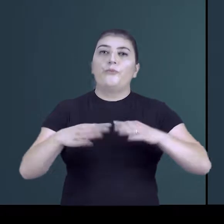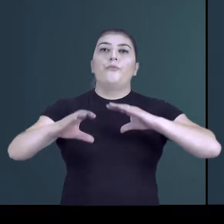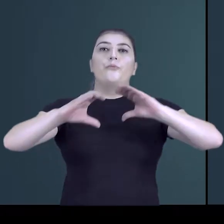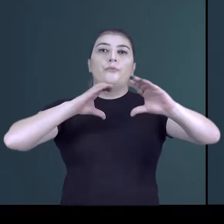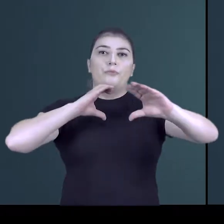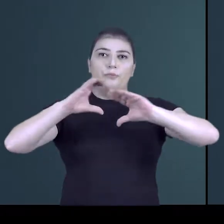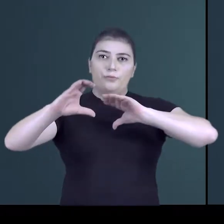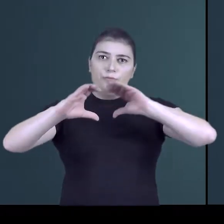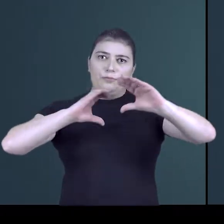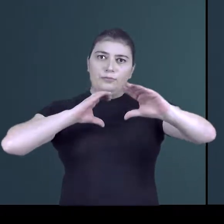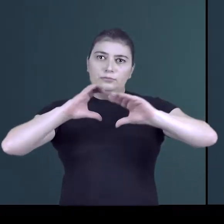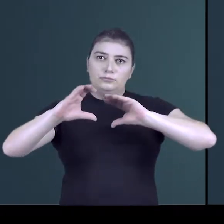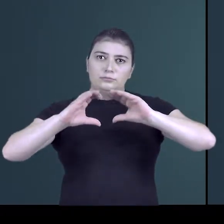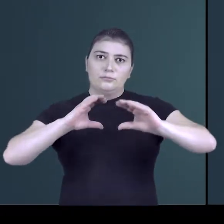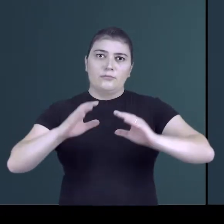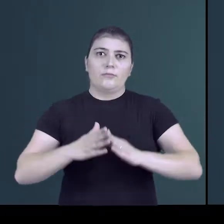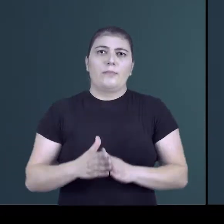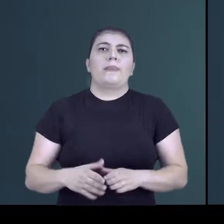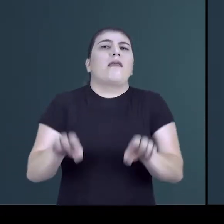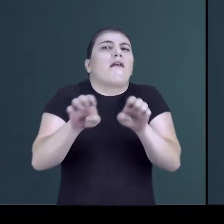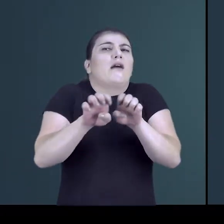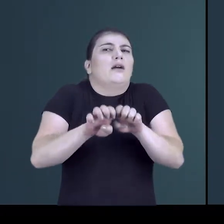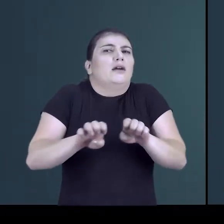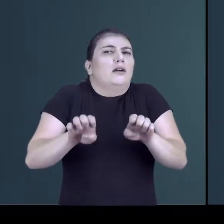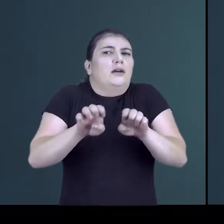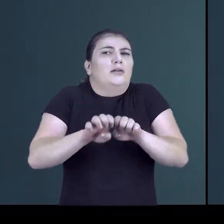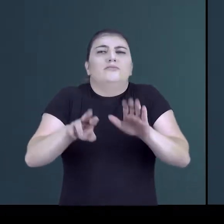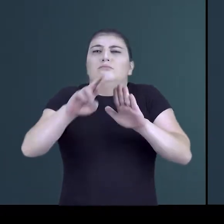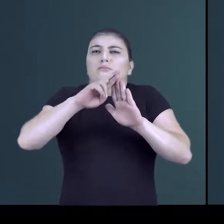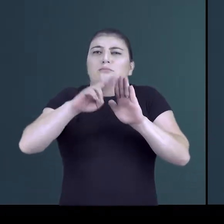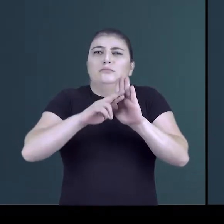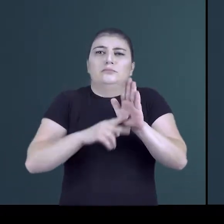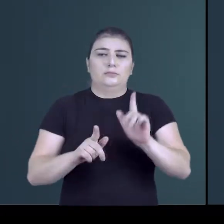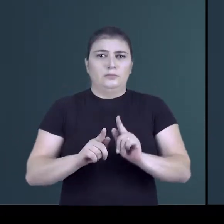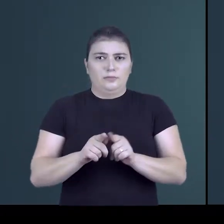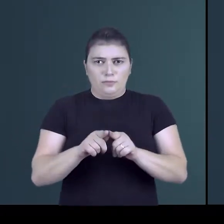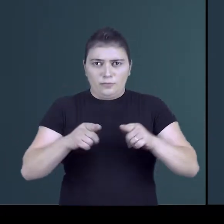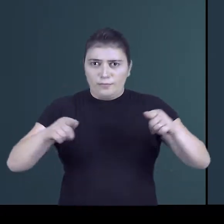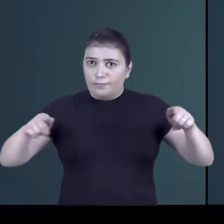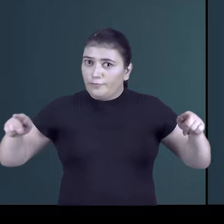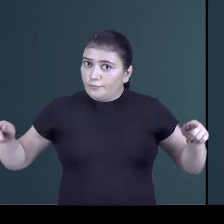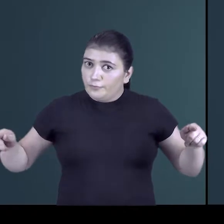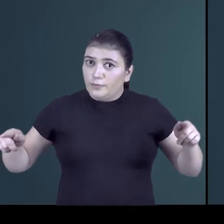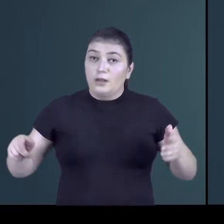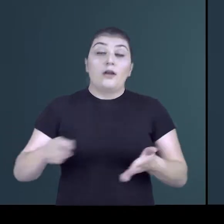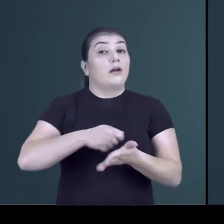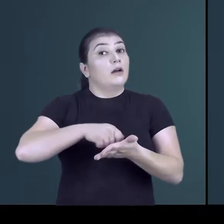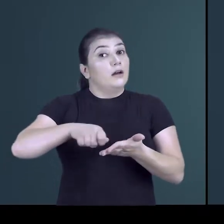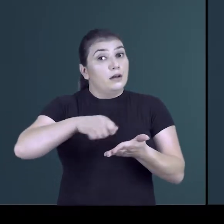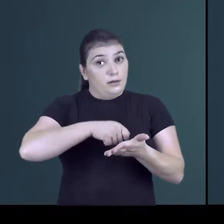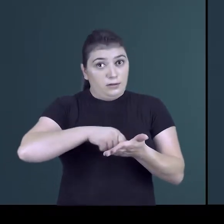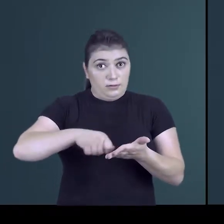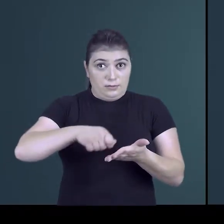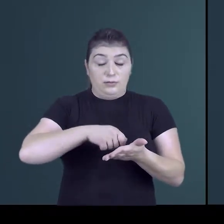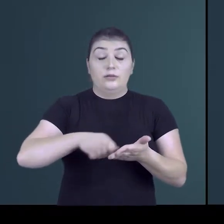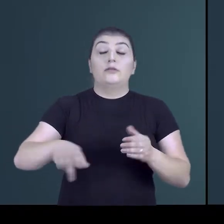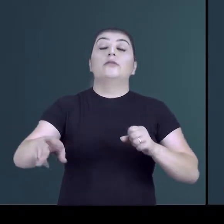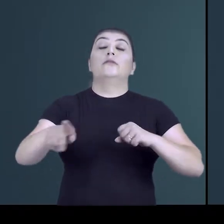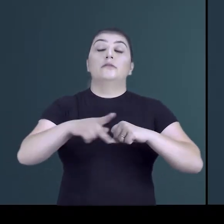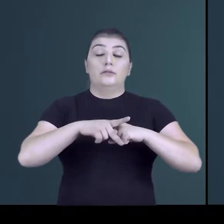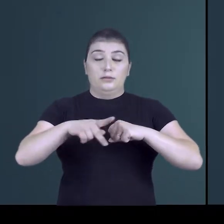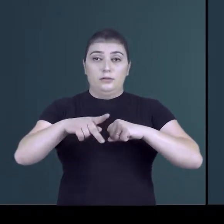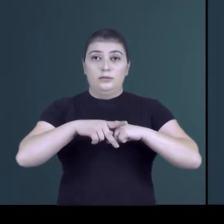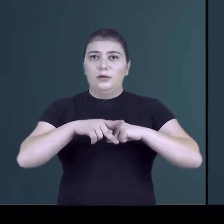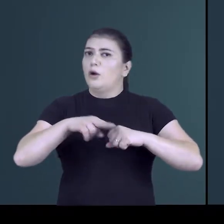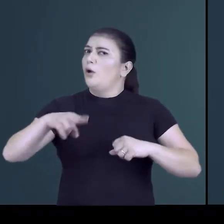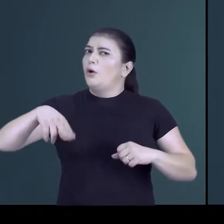comunicação. Quando falamos em estrutura, em regras gramaticais, em processo de escrita, esses